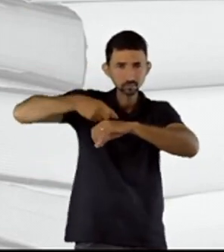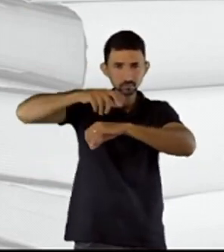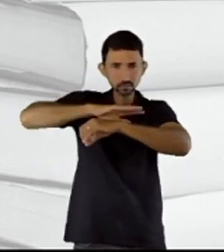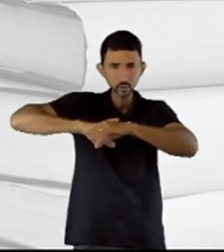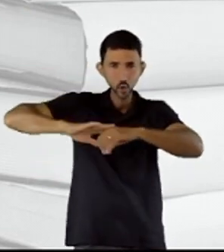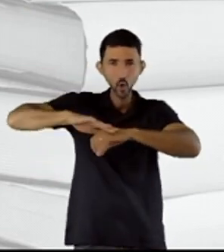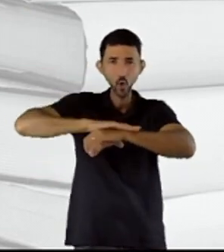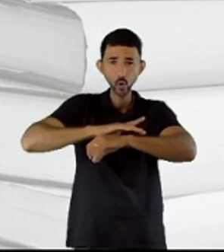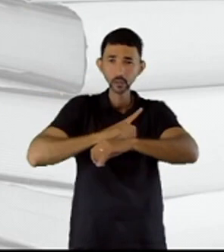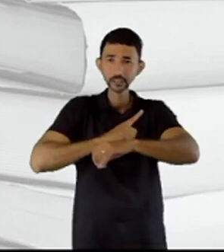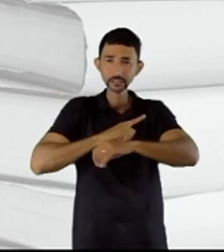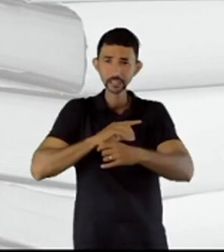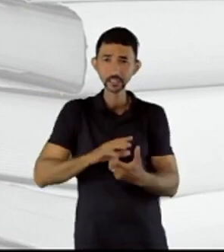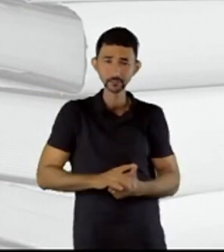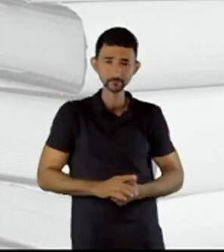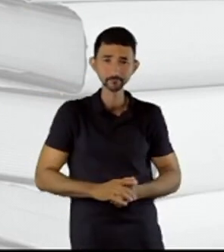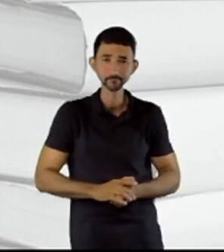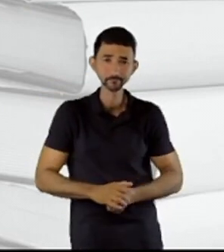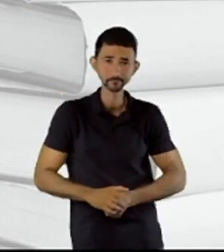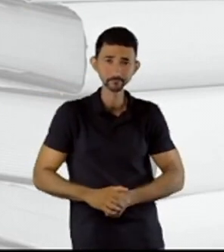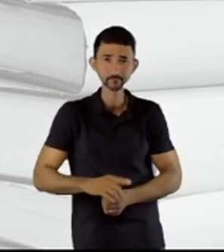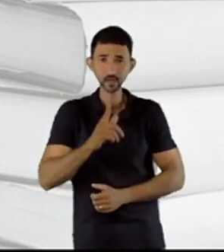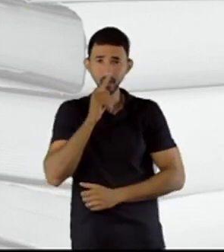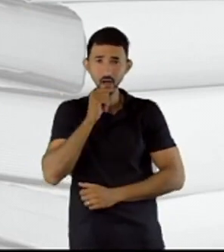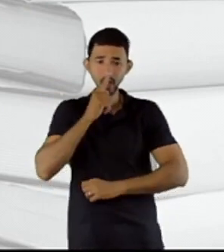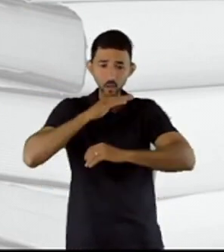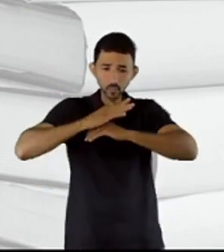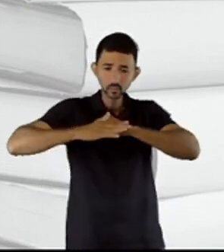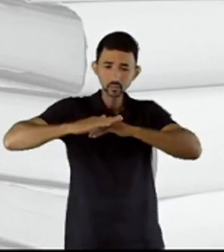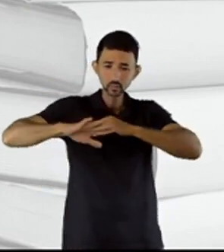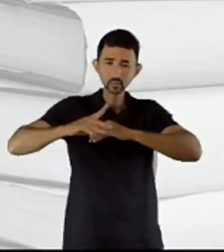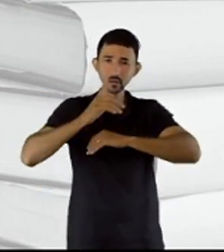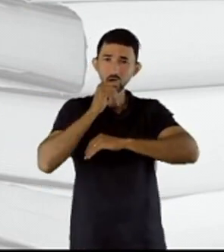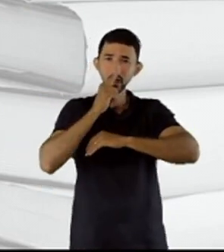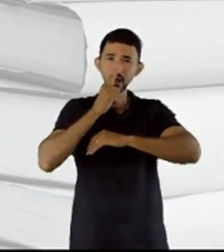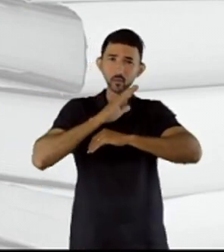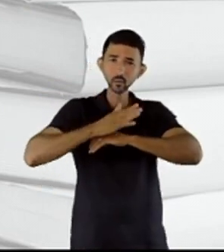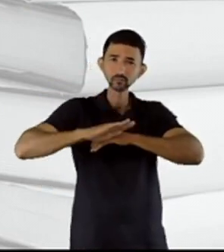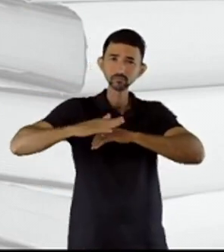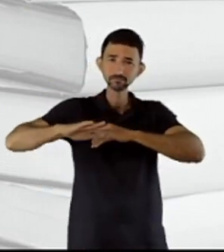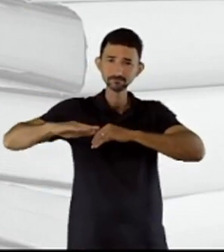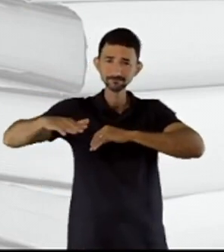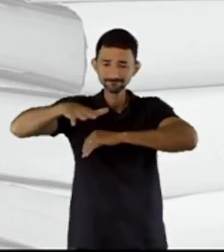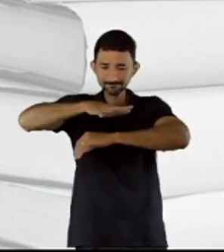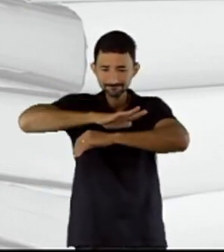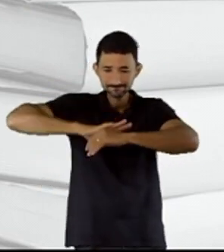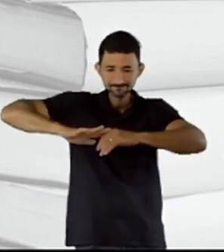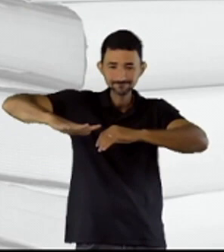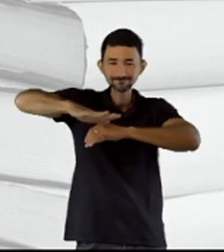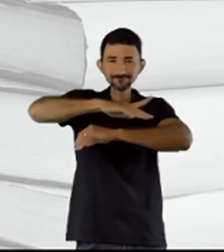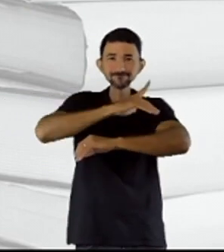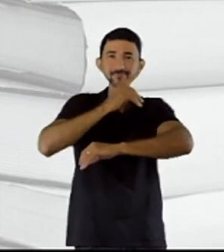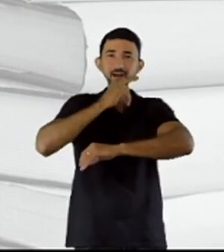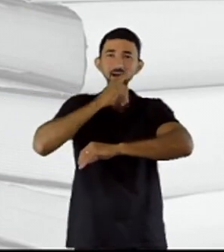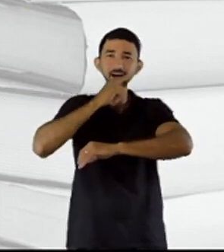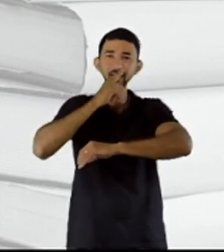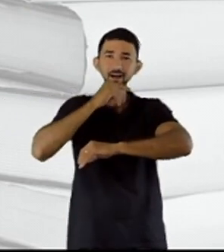Terra, você tem aqui a hidrosfera, que nada mais vai ser do que uma camada onde vão